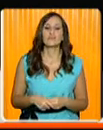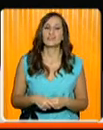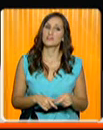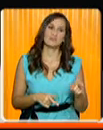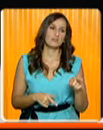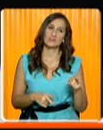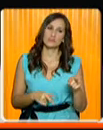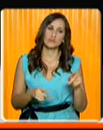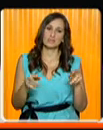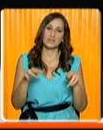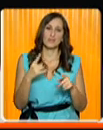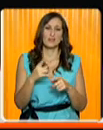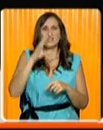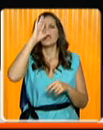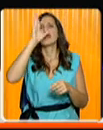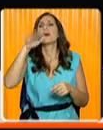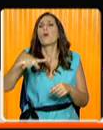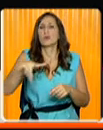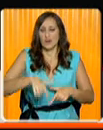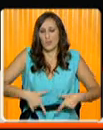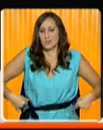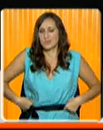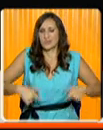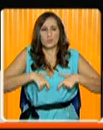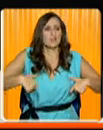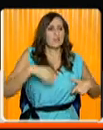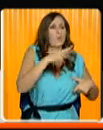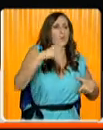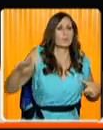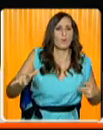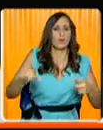Não contem com isso. A gente nunca sabe onde é que está a parte baixa a ver com a parte de cima.